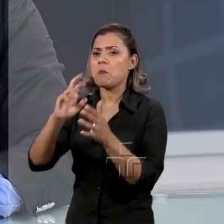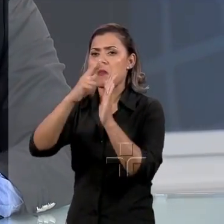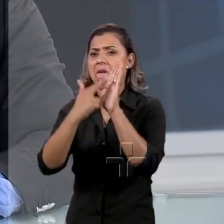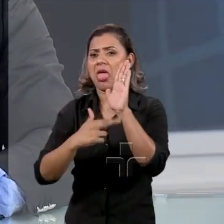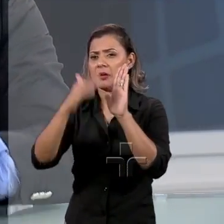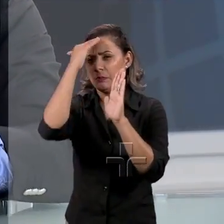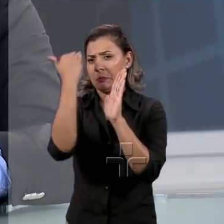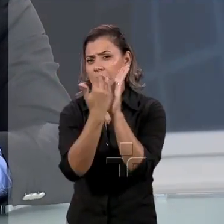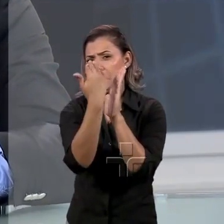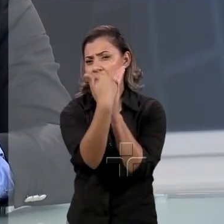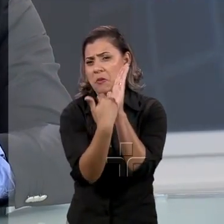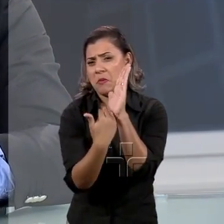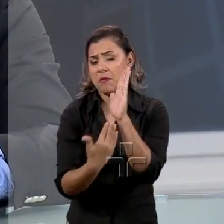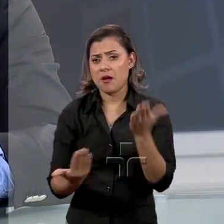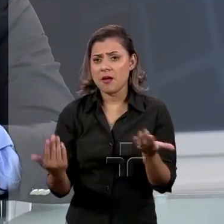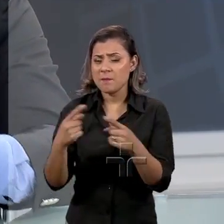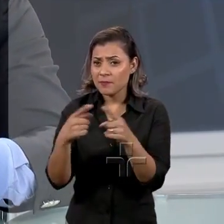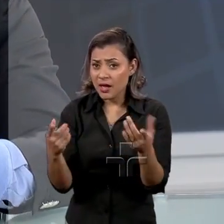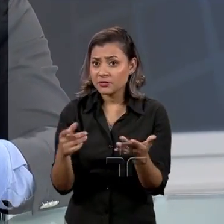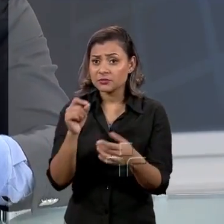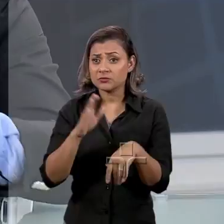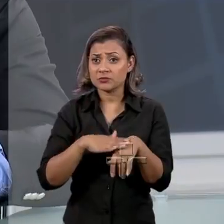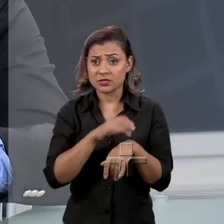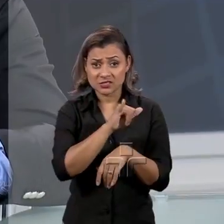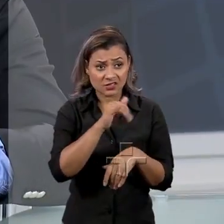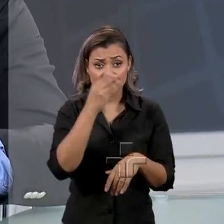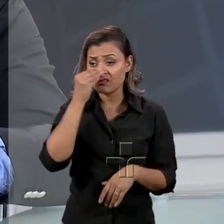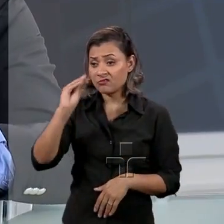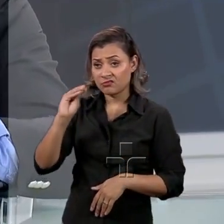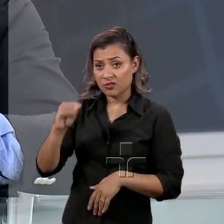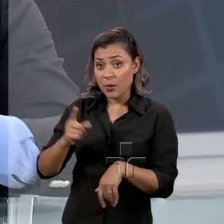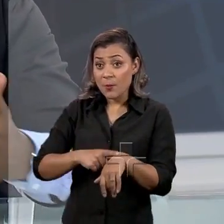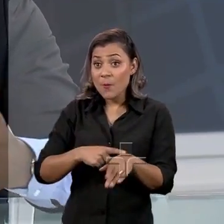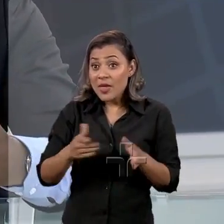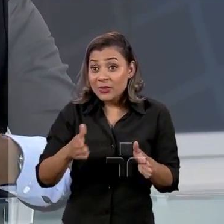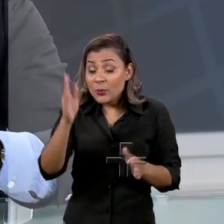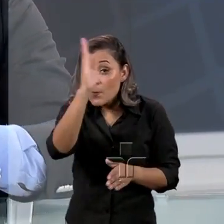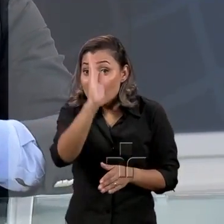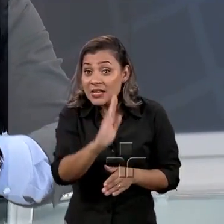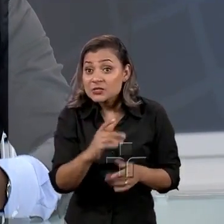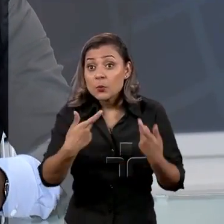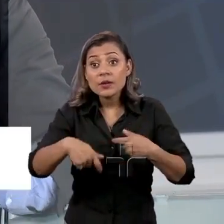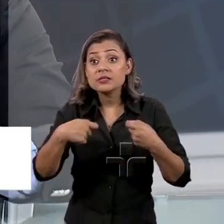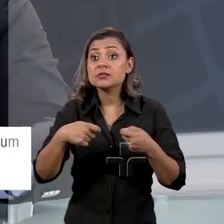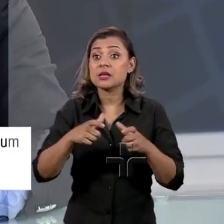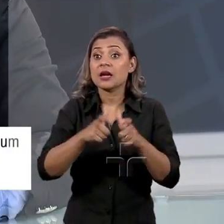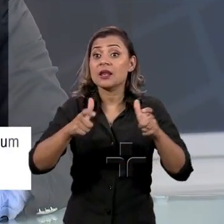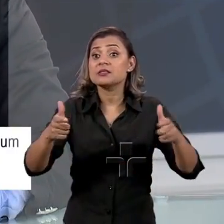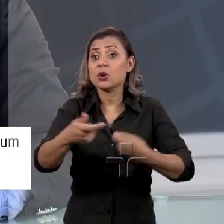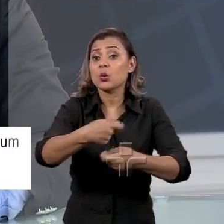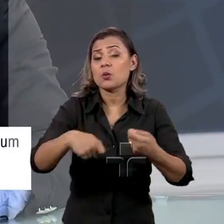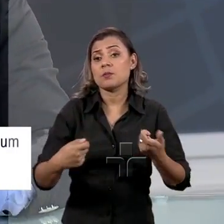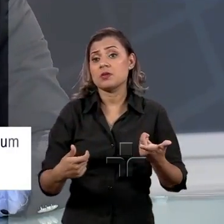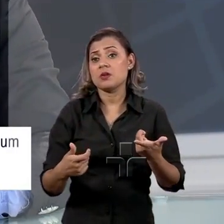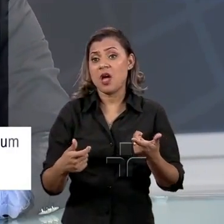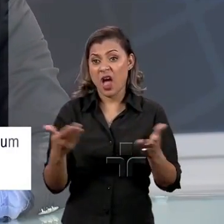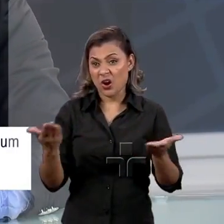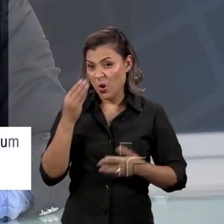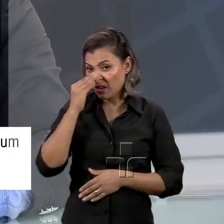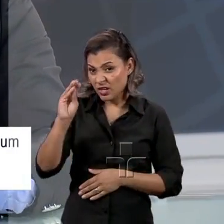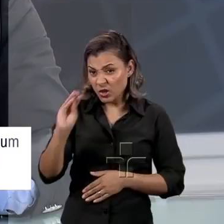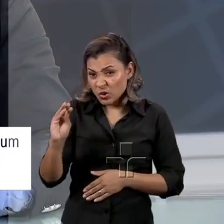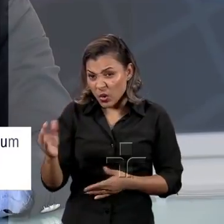mercado. De modo que você desconsiderar isso no momento que o país precisa ampliar mercados, precisa crescer, precisa gerar divisas, é uma